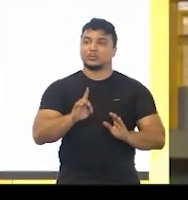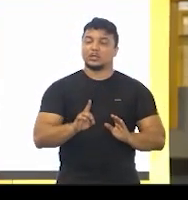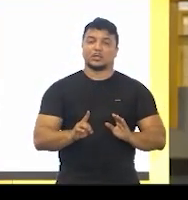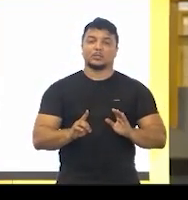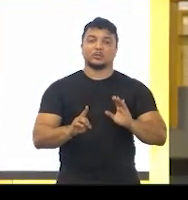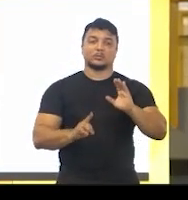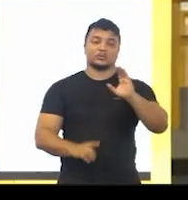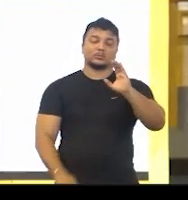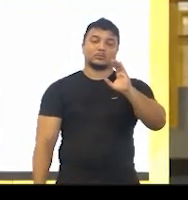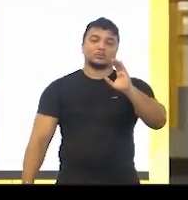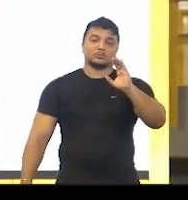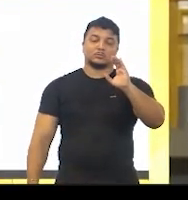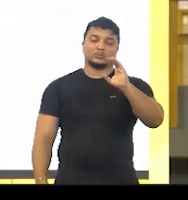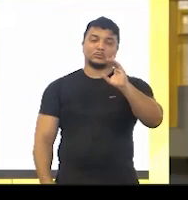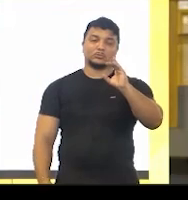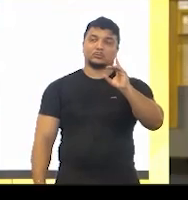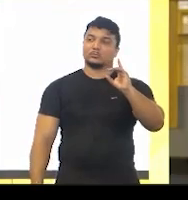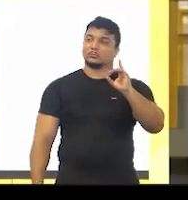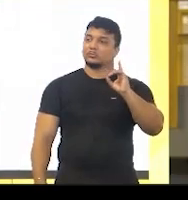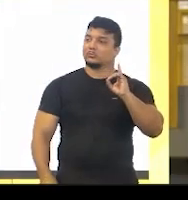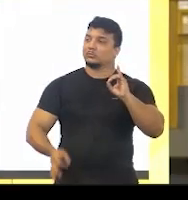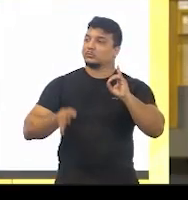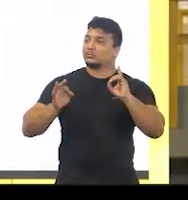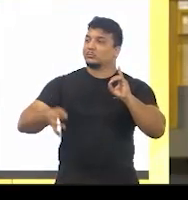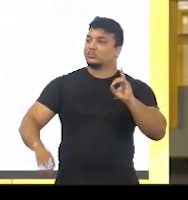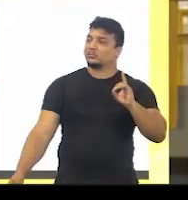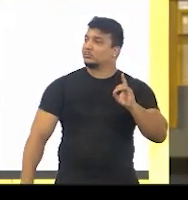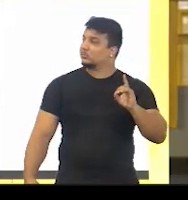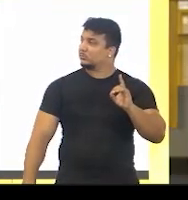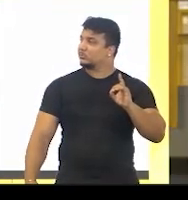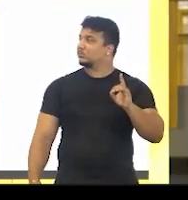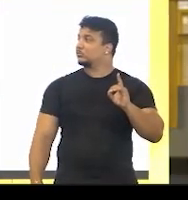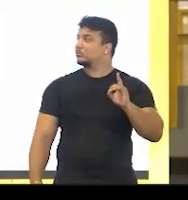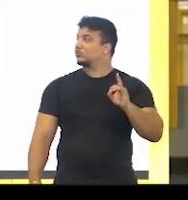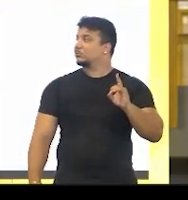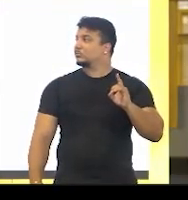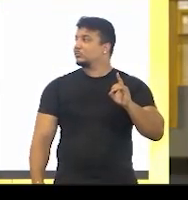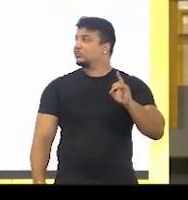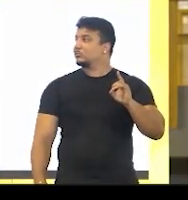B. Tem gente que não sabe o que é a pátria.